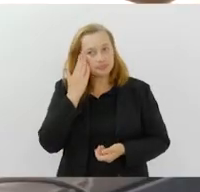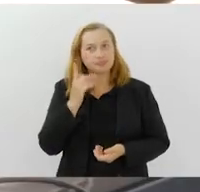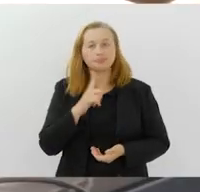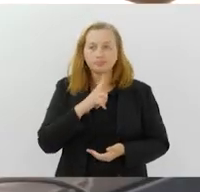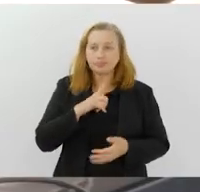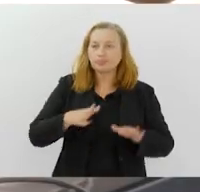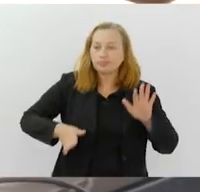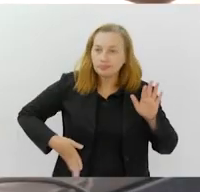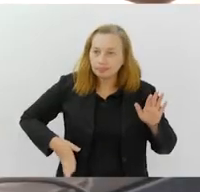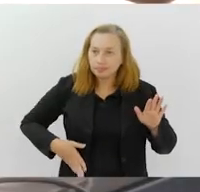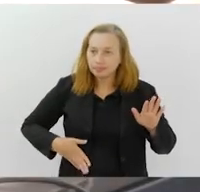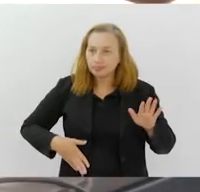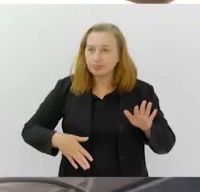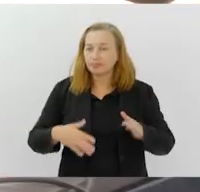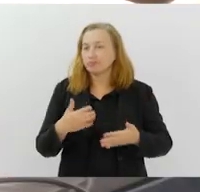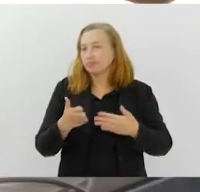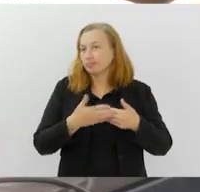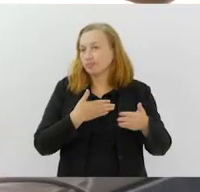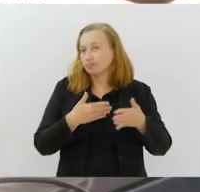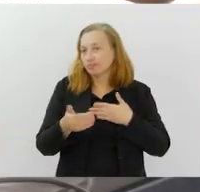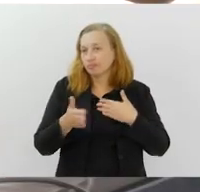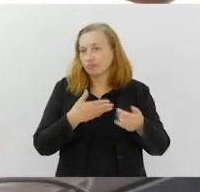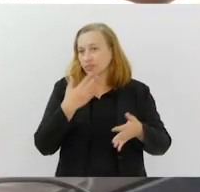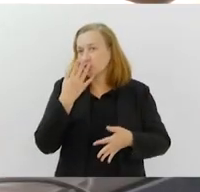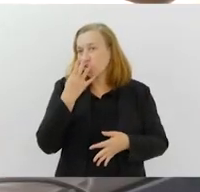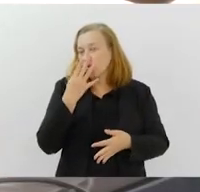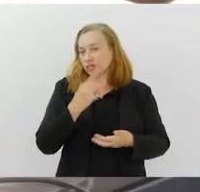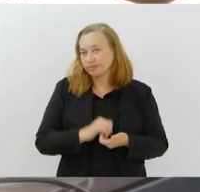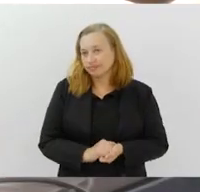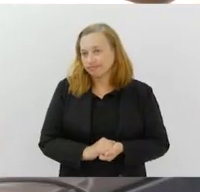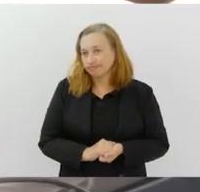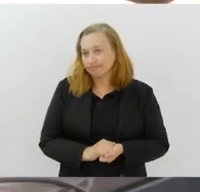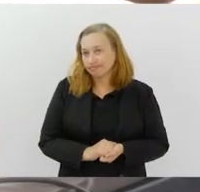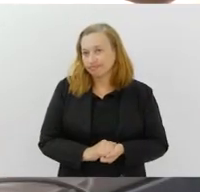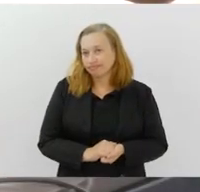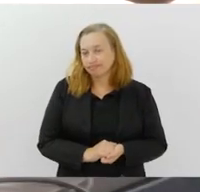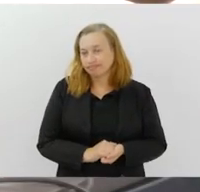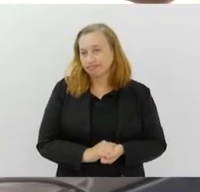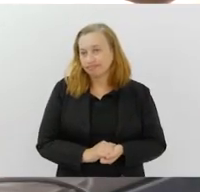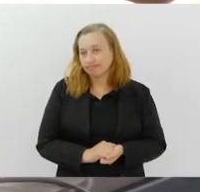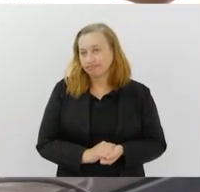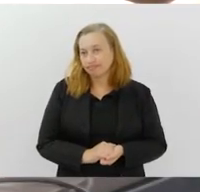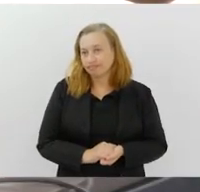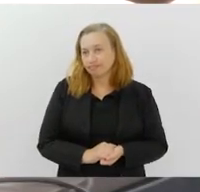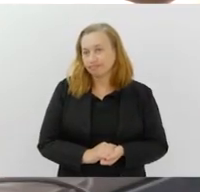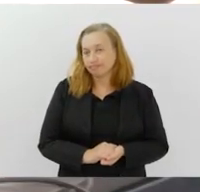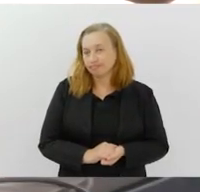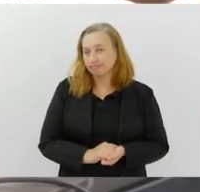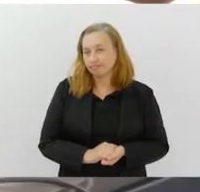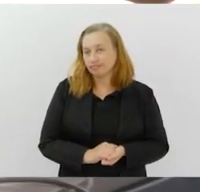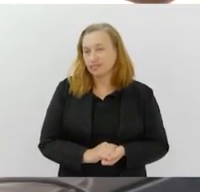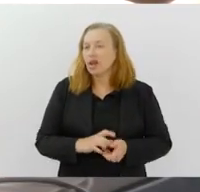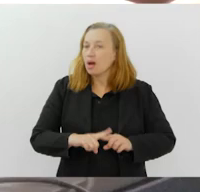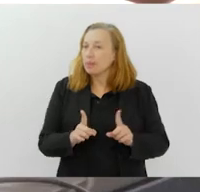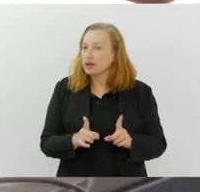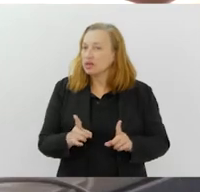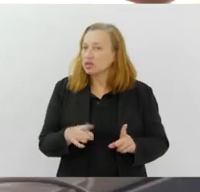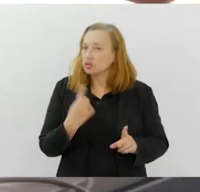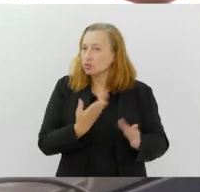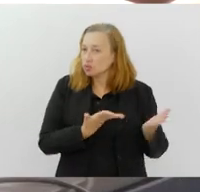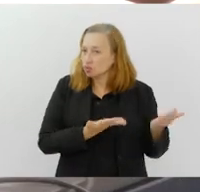marginais de qualquer cor Claro de qualquer origem Mas a nossa